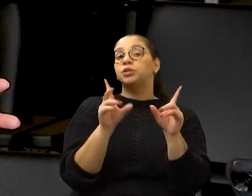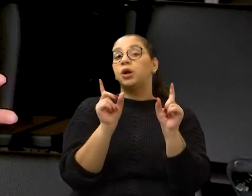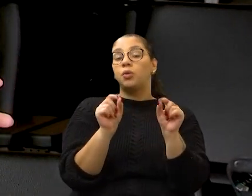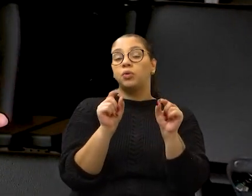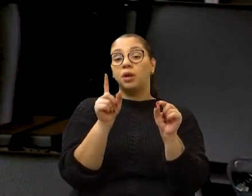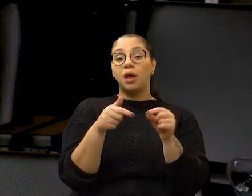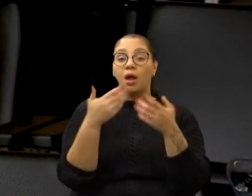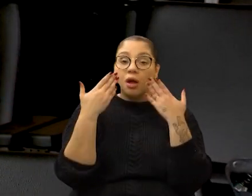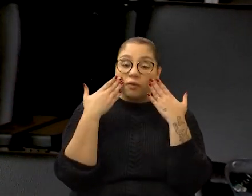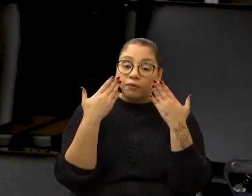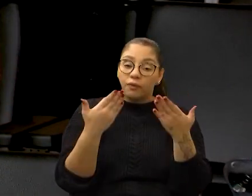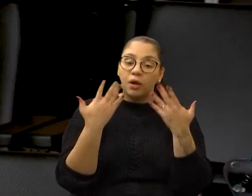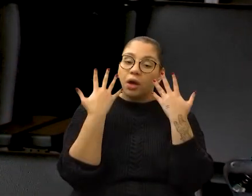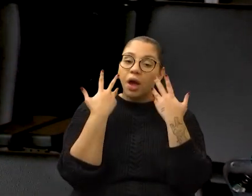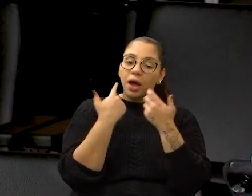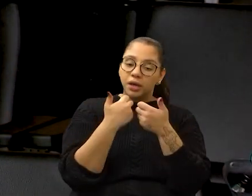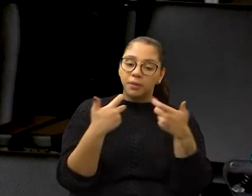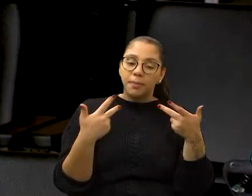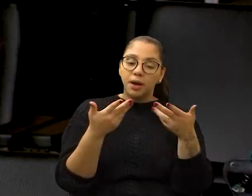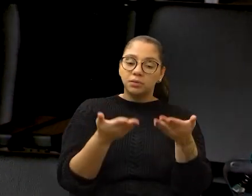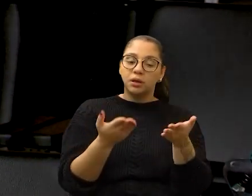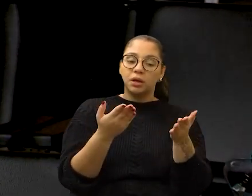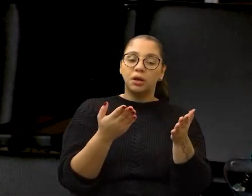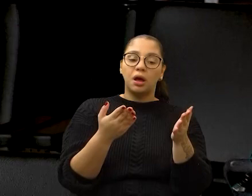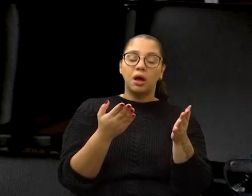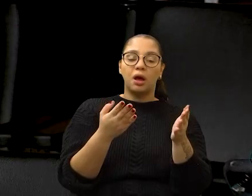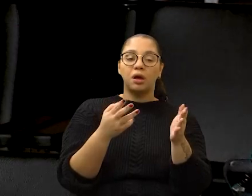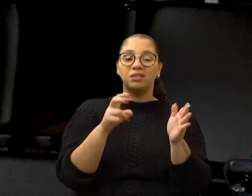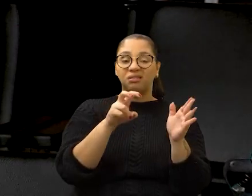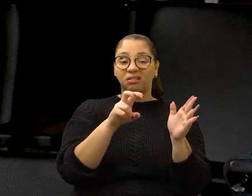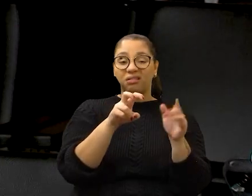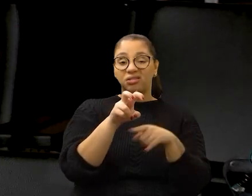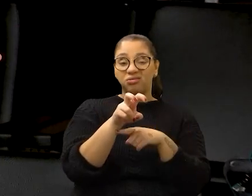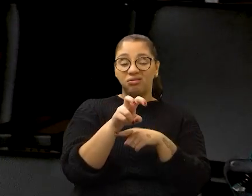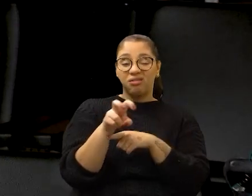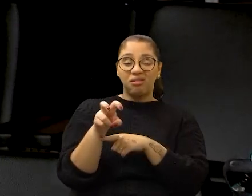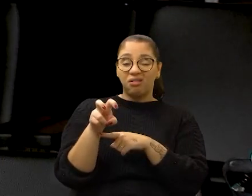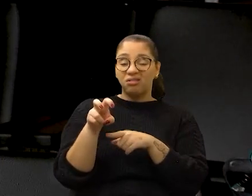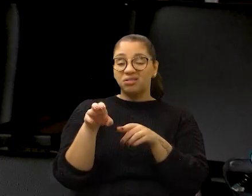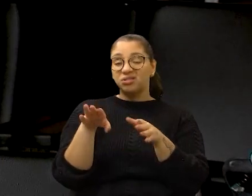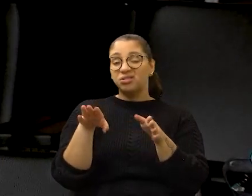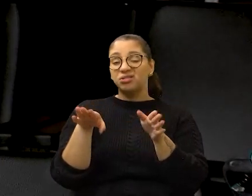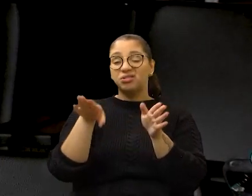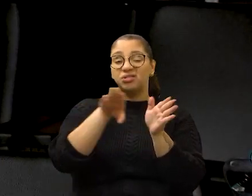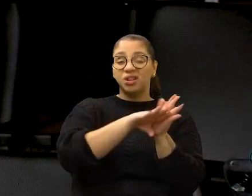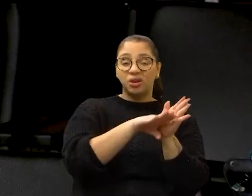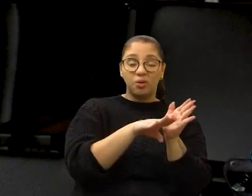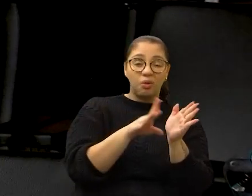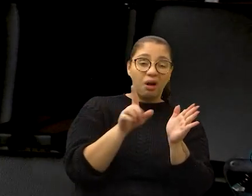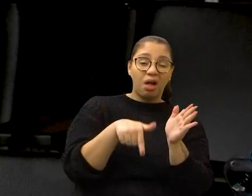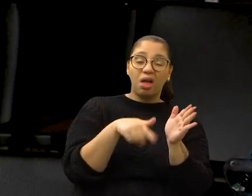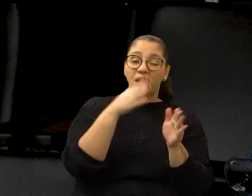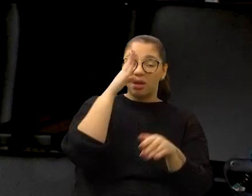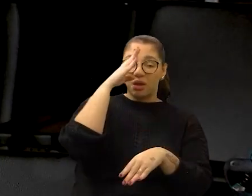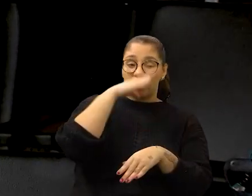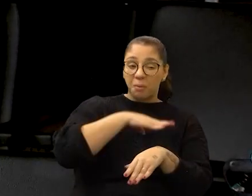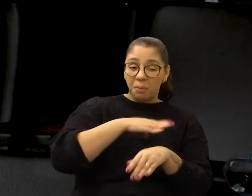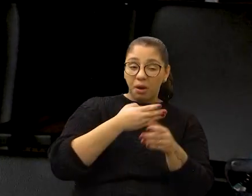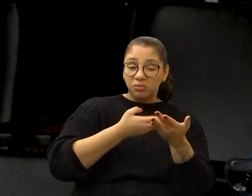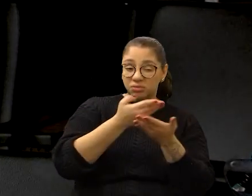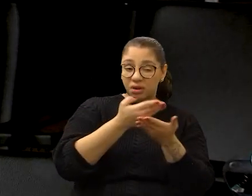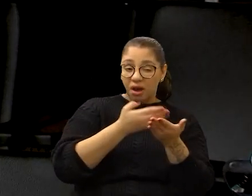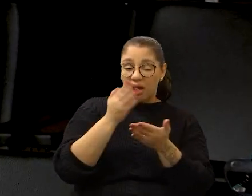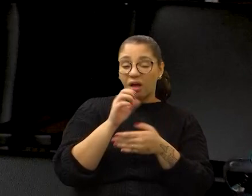permitir é ver um animal chegar num consultório com sinais de maus tratos ou num pet